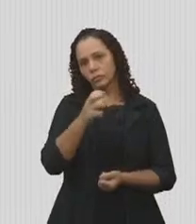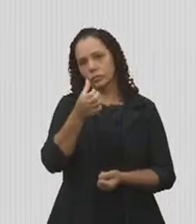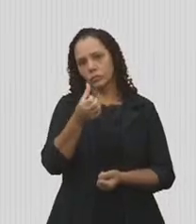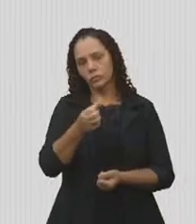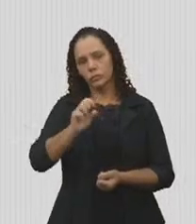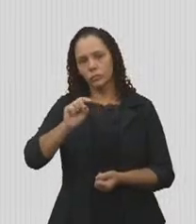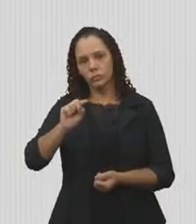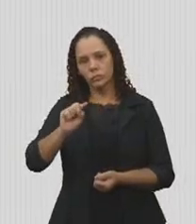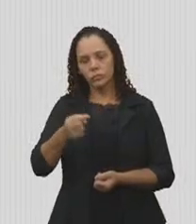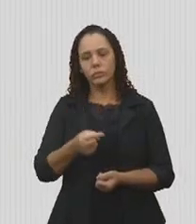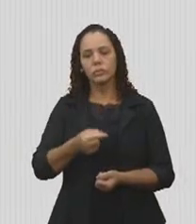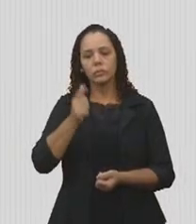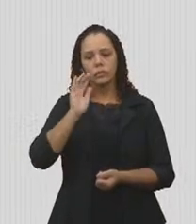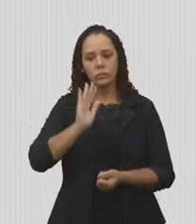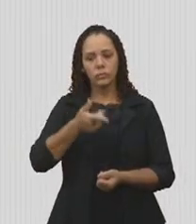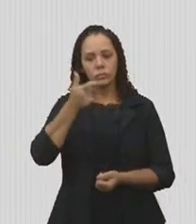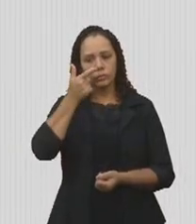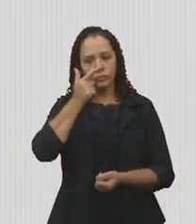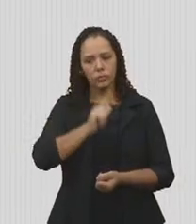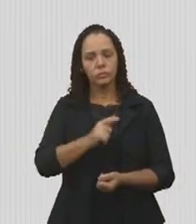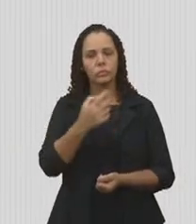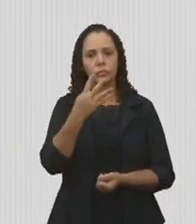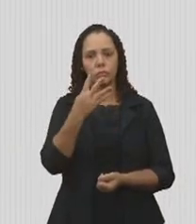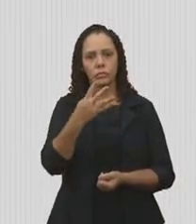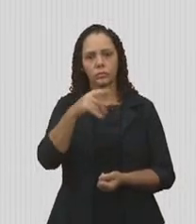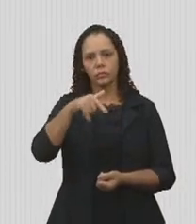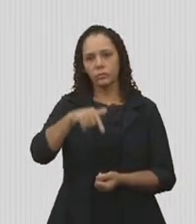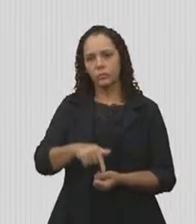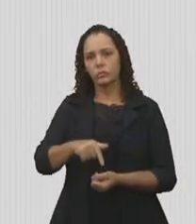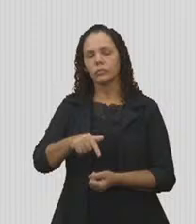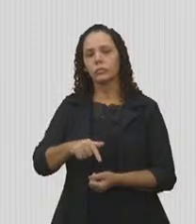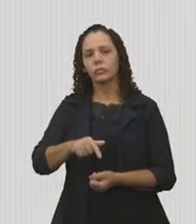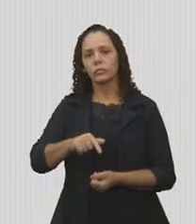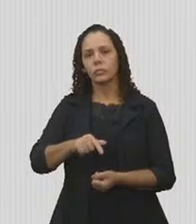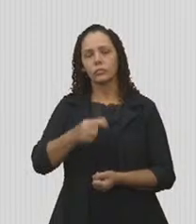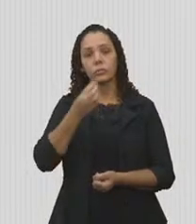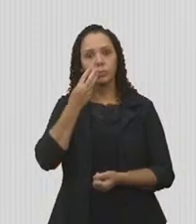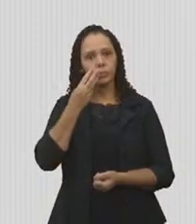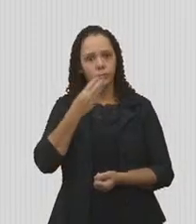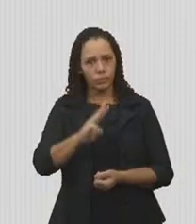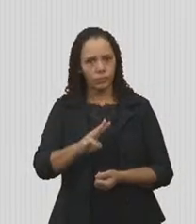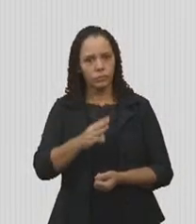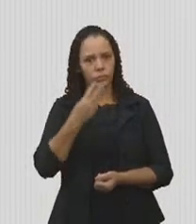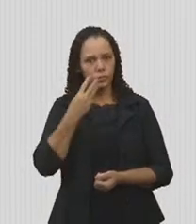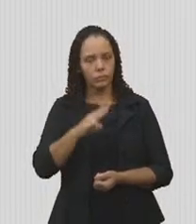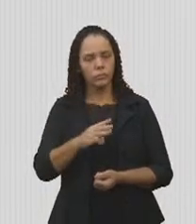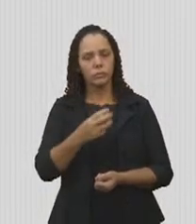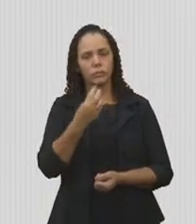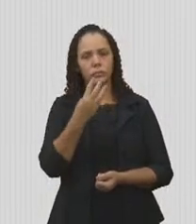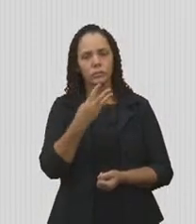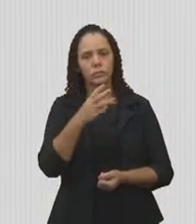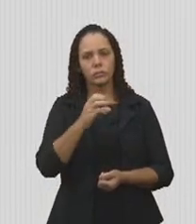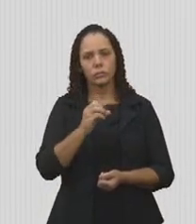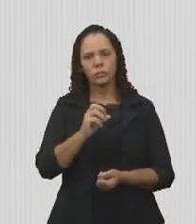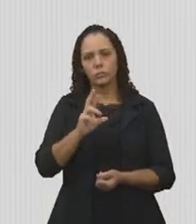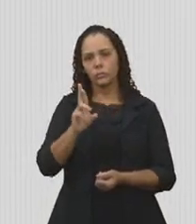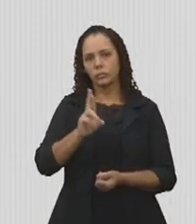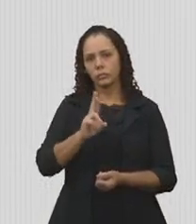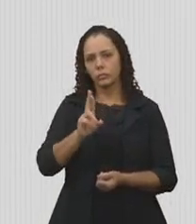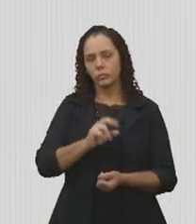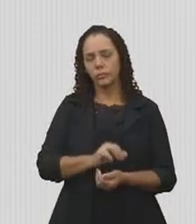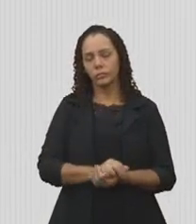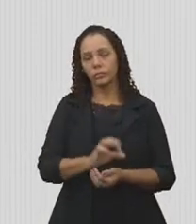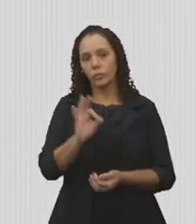arrecadou 47 milhões, ou seja, 30%. Das transferências correntes, ou seja, o que